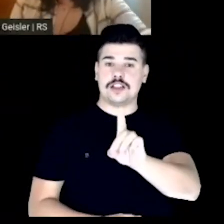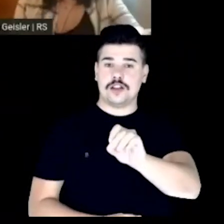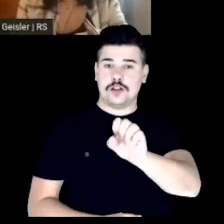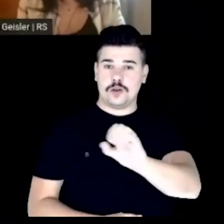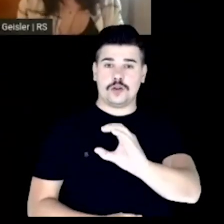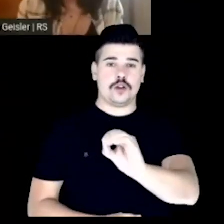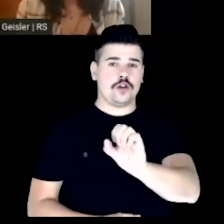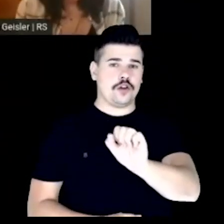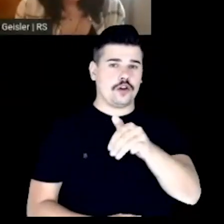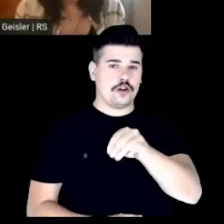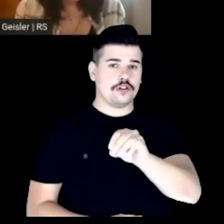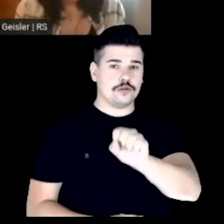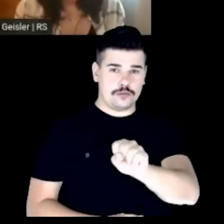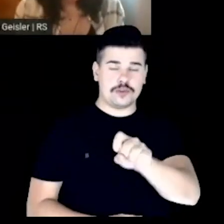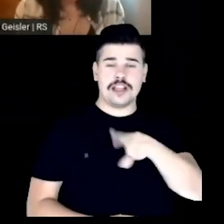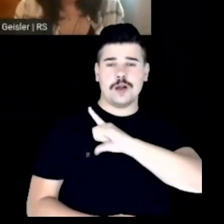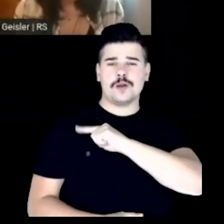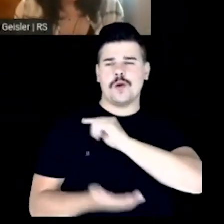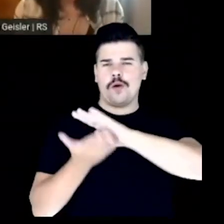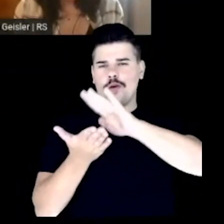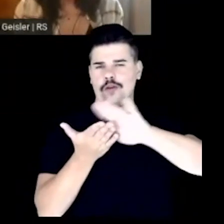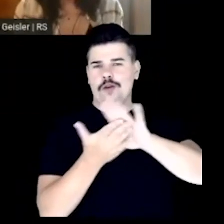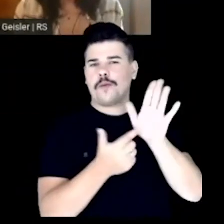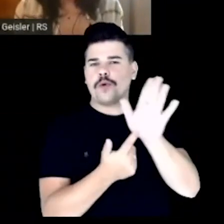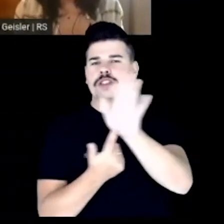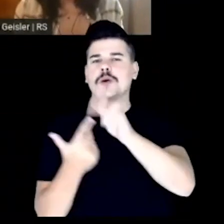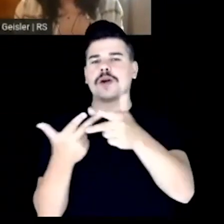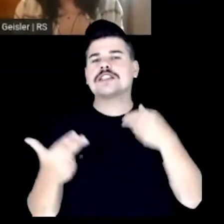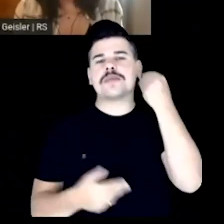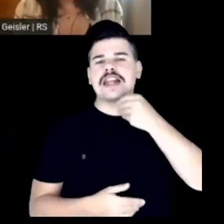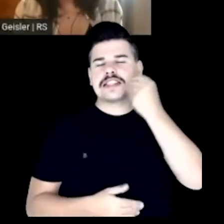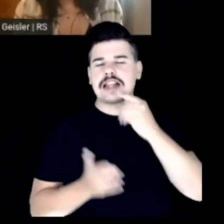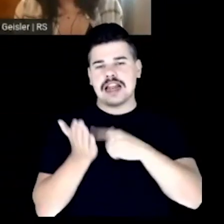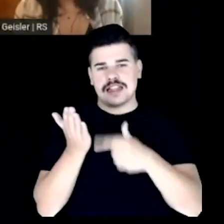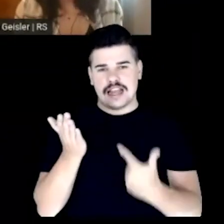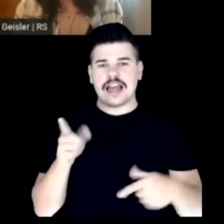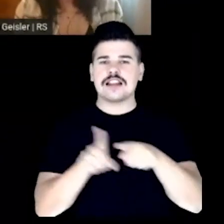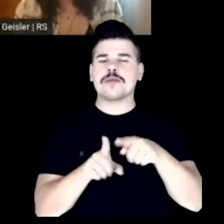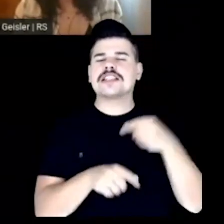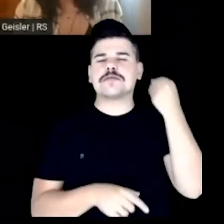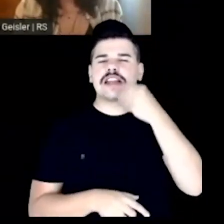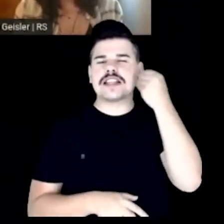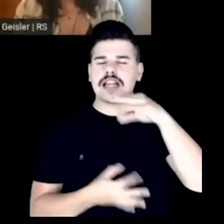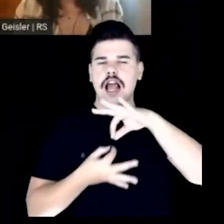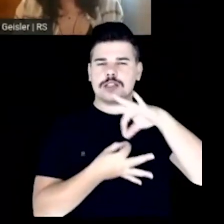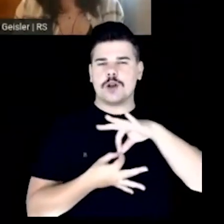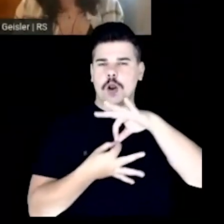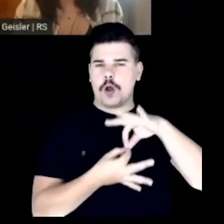do Cosmos. Então eu estou lá compartilhando toda, tanto a experiência literária quanto a